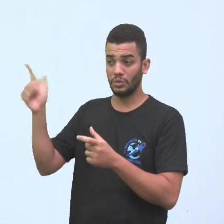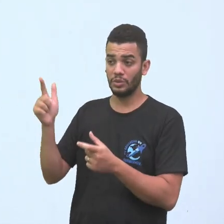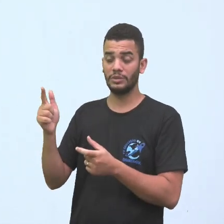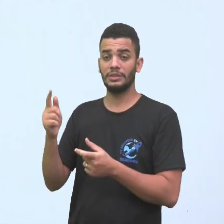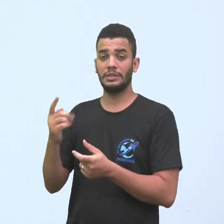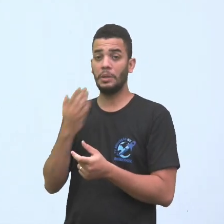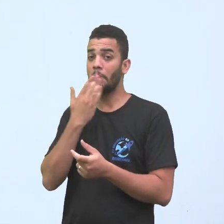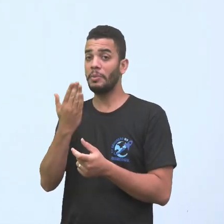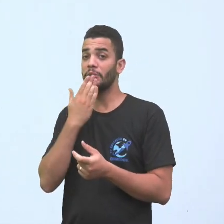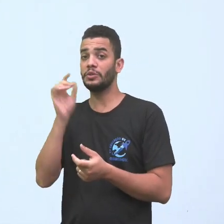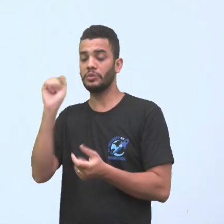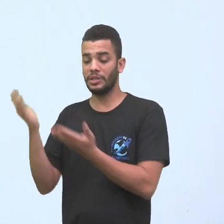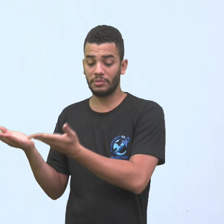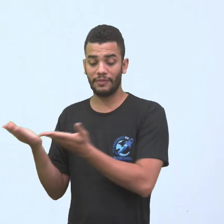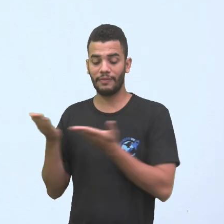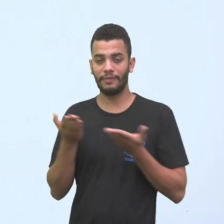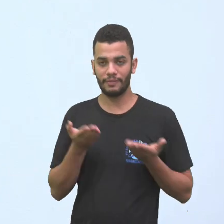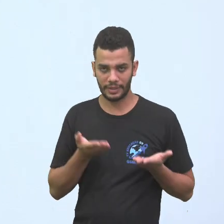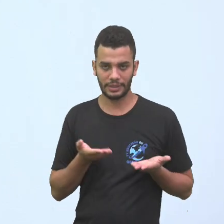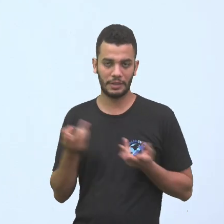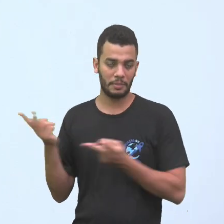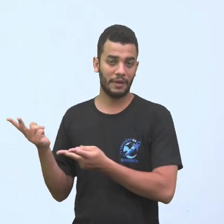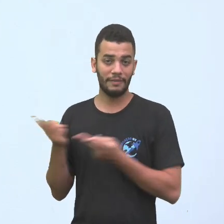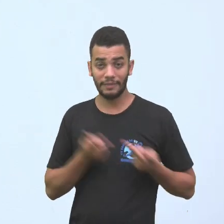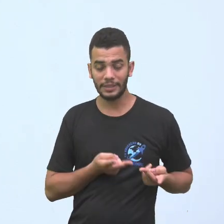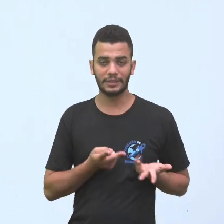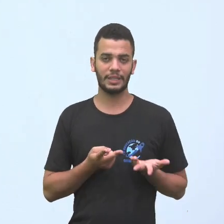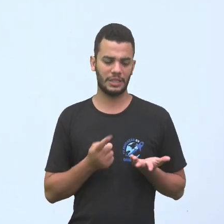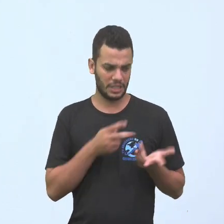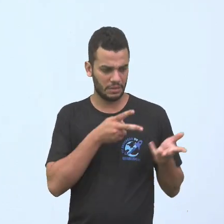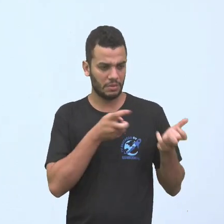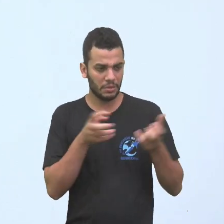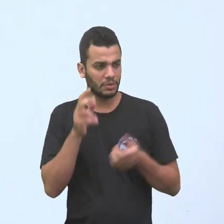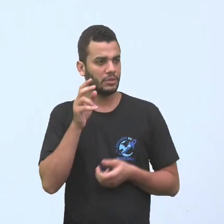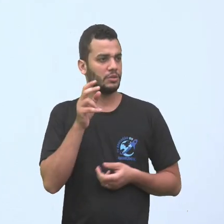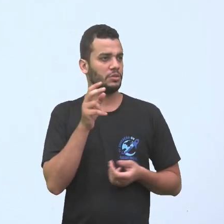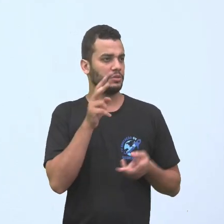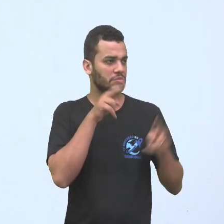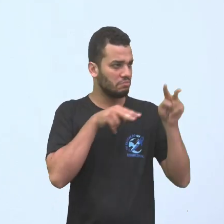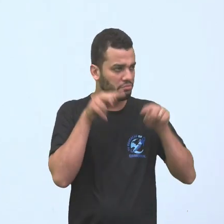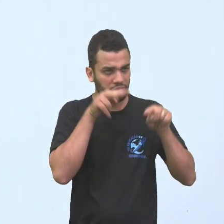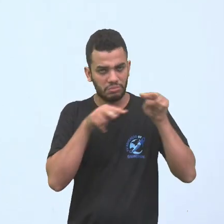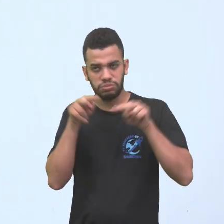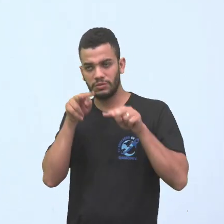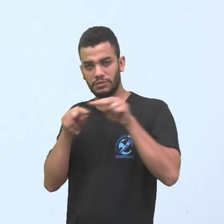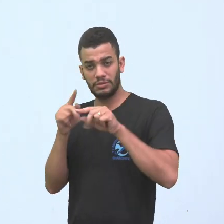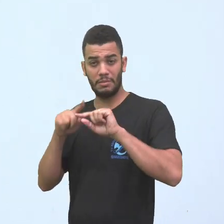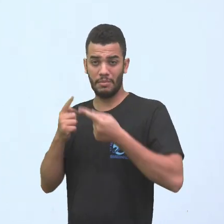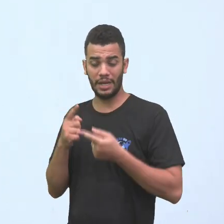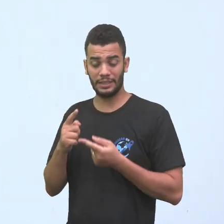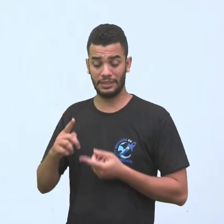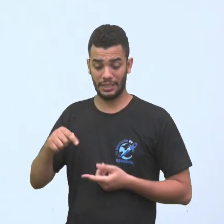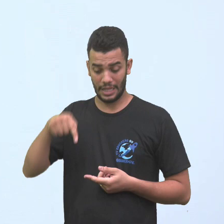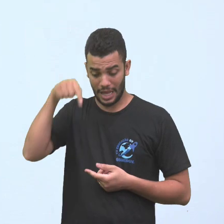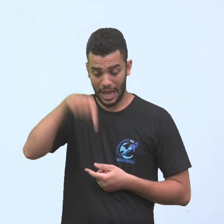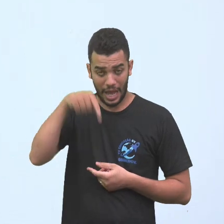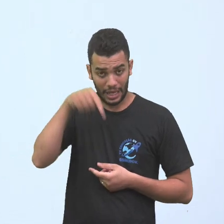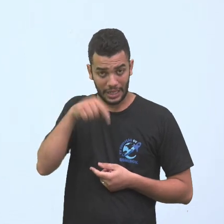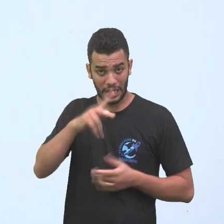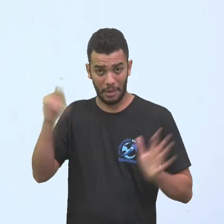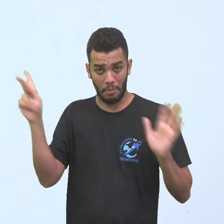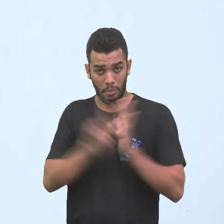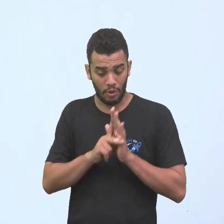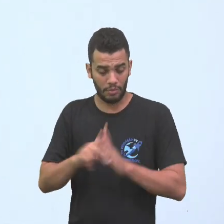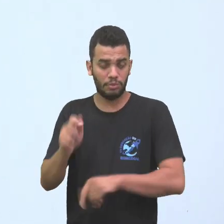do aluno municipal. É ali que nós vamos pegar os verdadeiros talentos e vamos colocá-los no mercado. A mesa